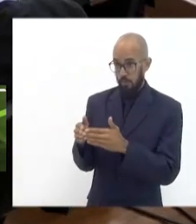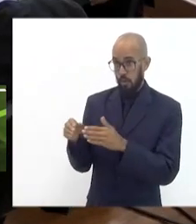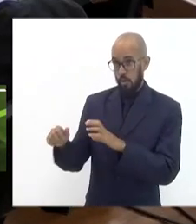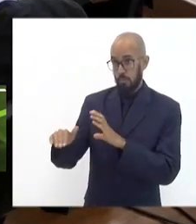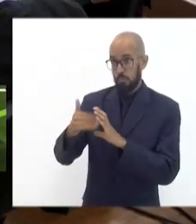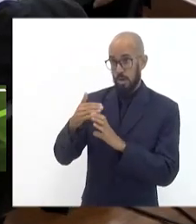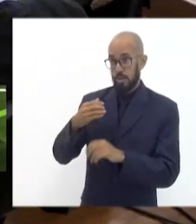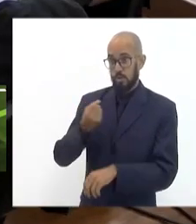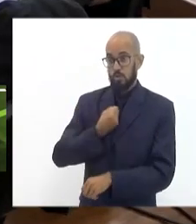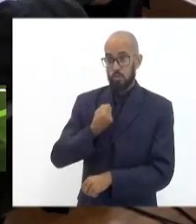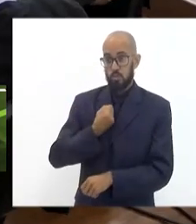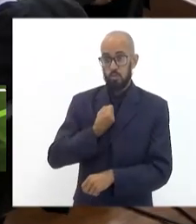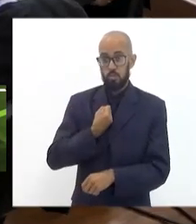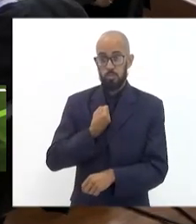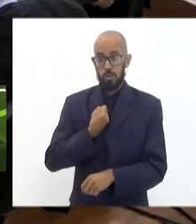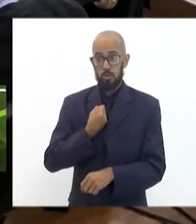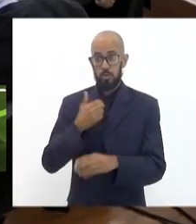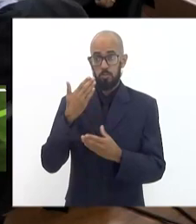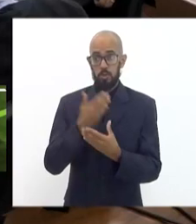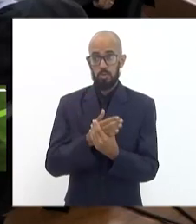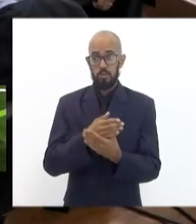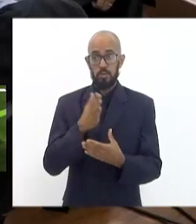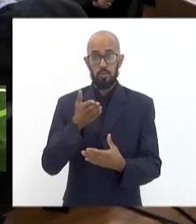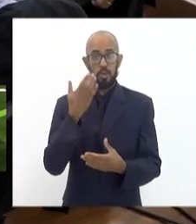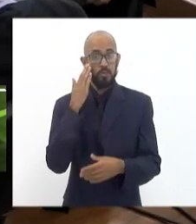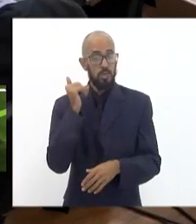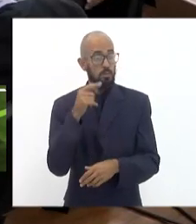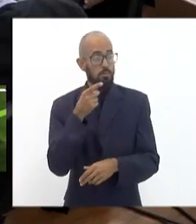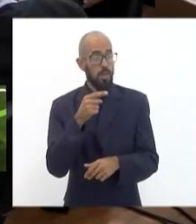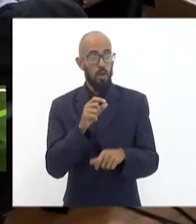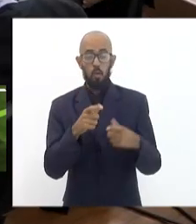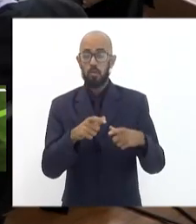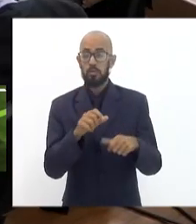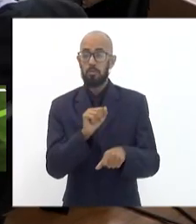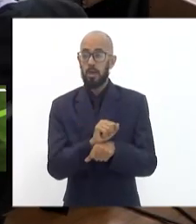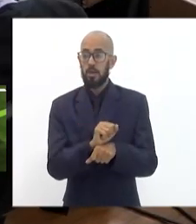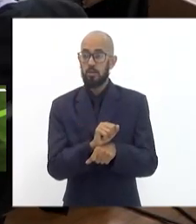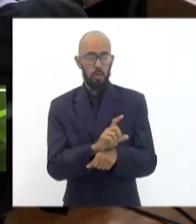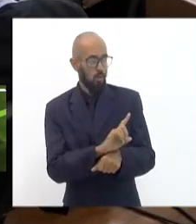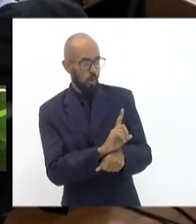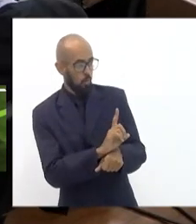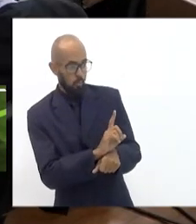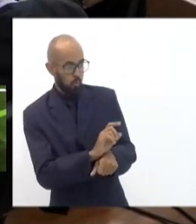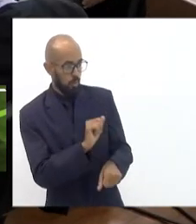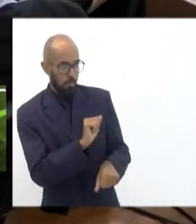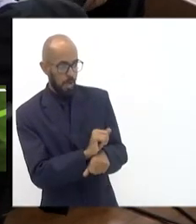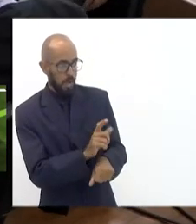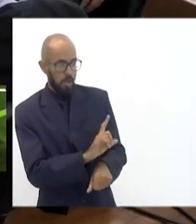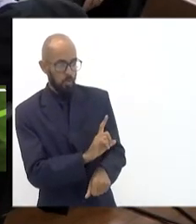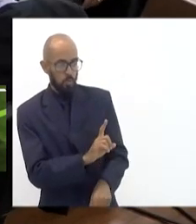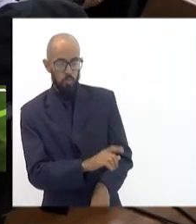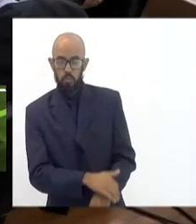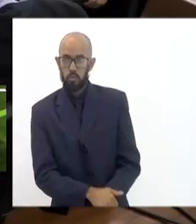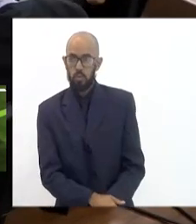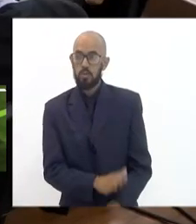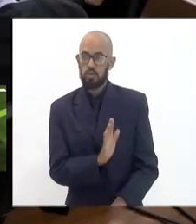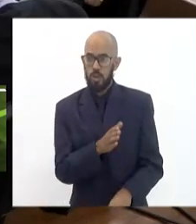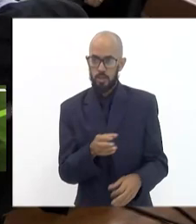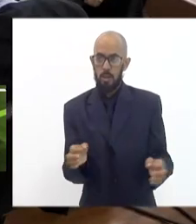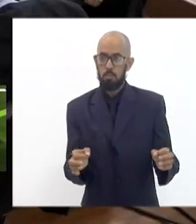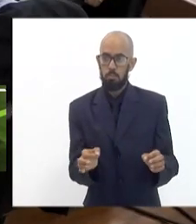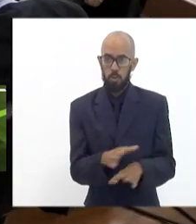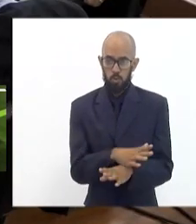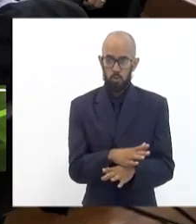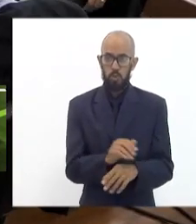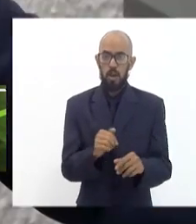manda o número do processo que eu quero saber onde está parada não tá parado que nós estamos fazendo agora e já tá aberto